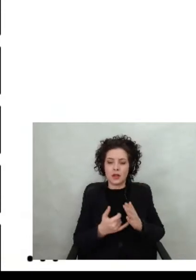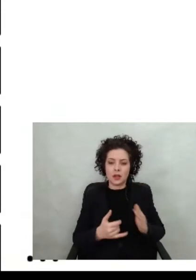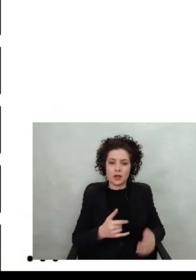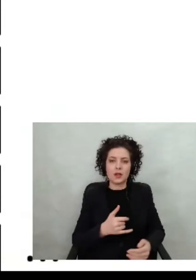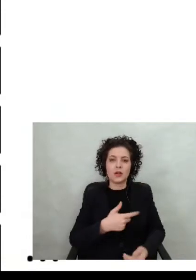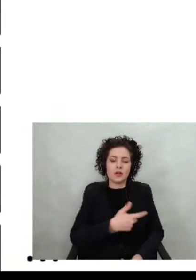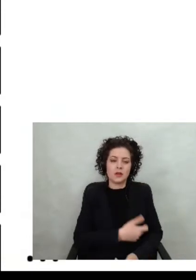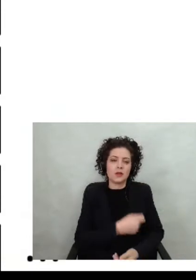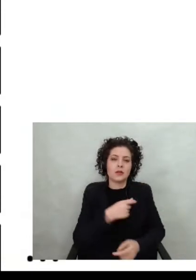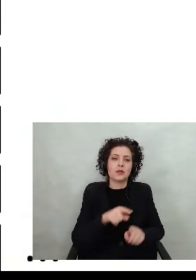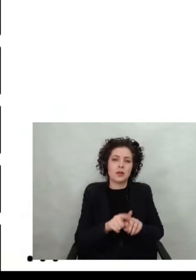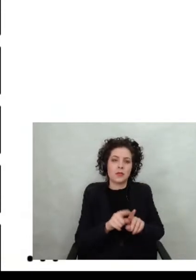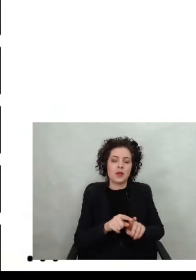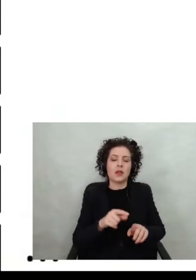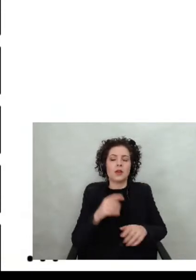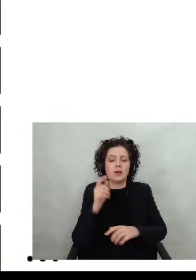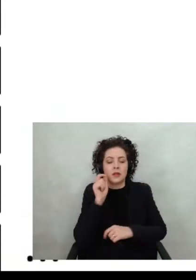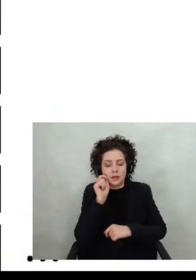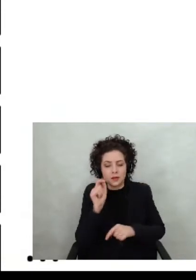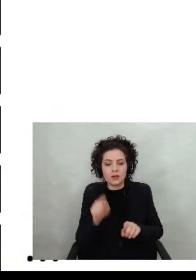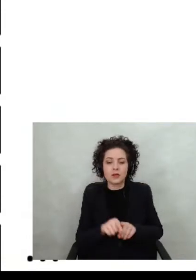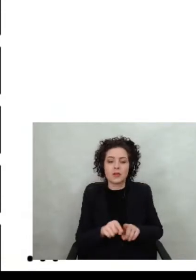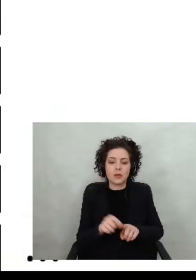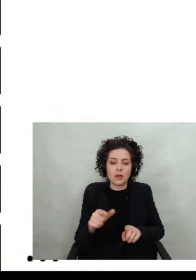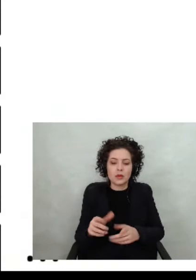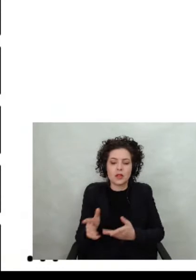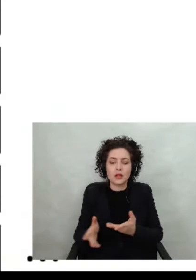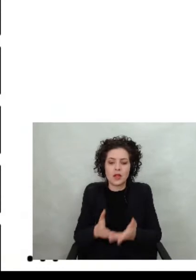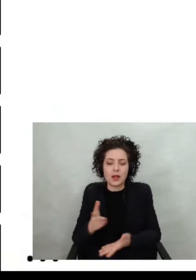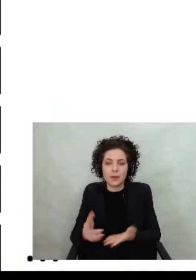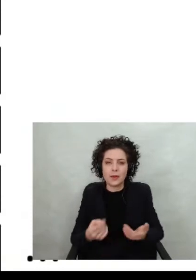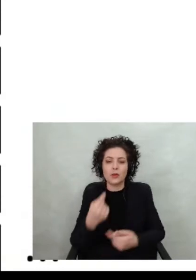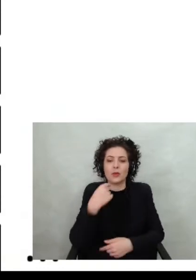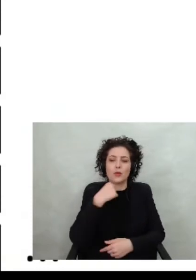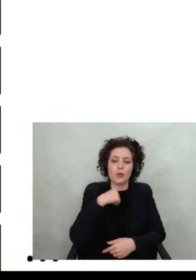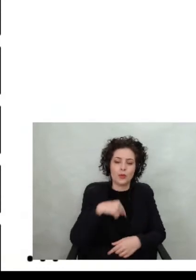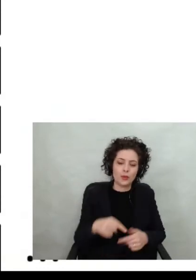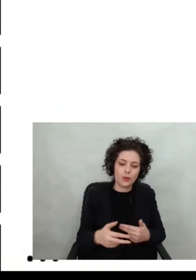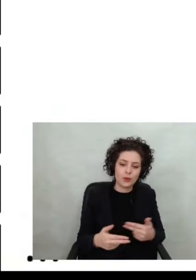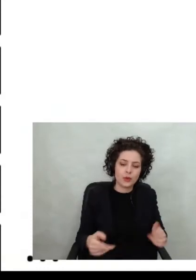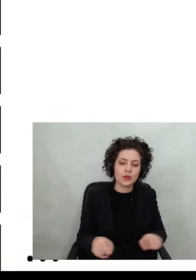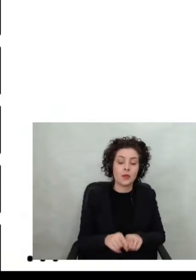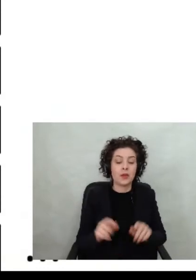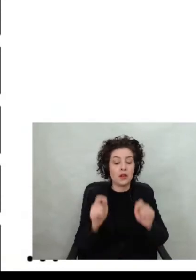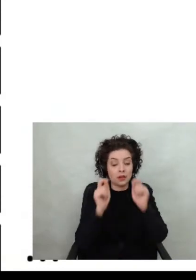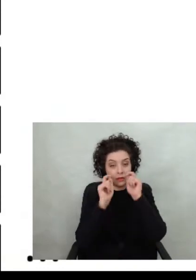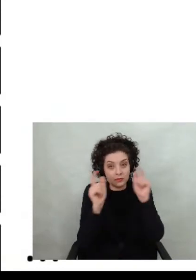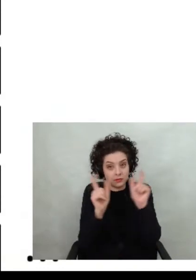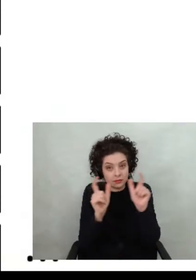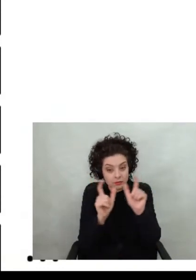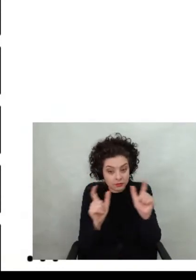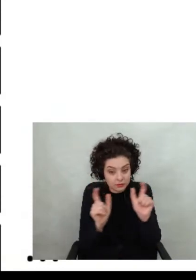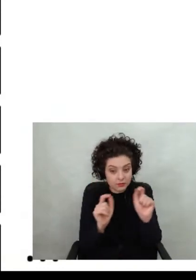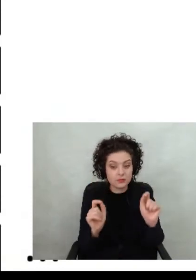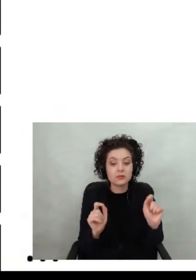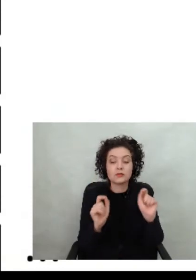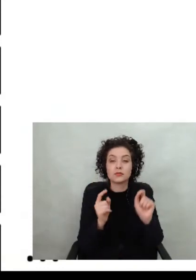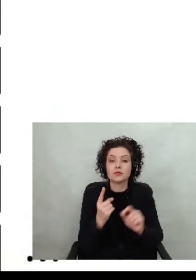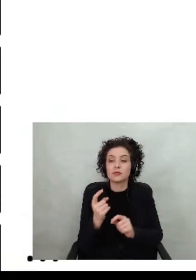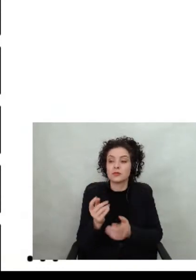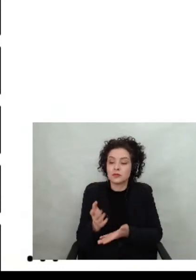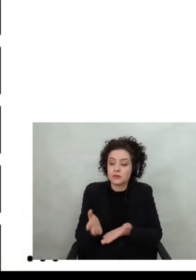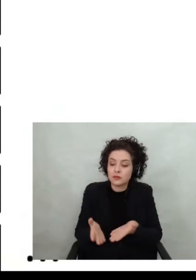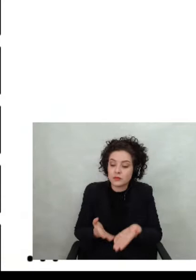hemodinâmico, terapia adjuvante, que vai ser tratada aqui em outras sessões, mas eu queria chamar a atenção para talvez a única terapia que até este momento